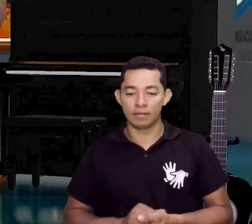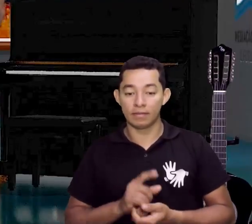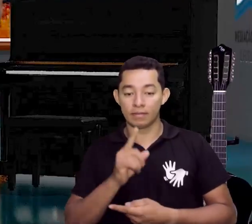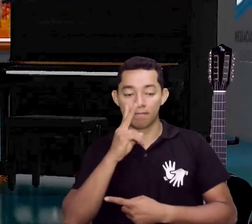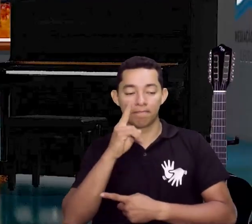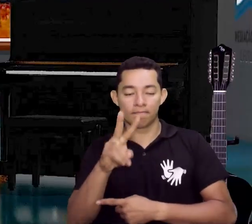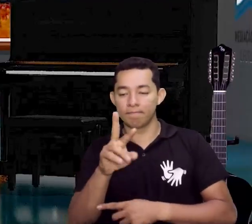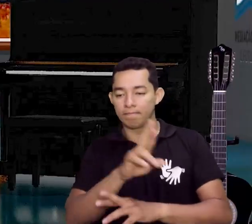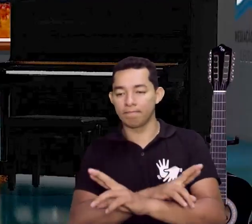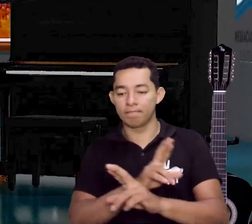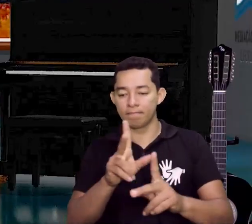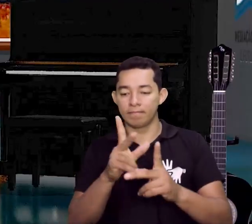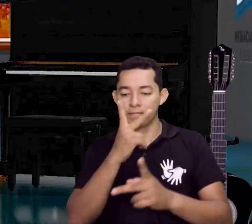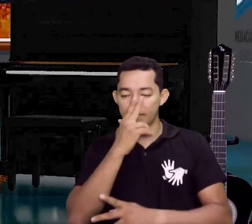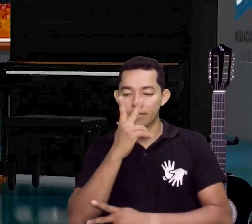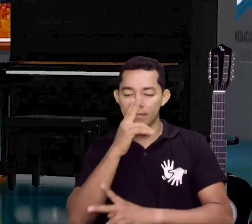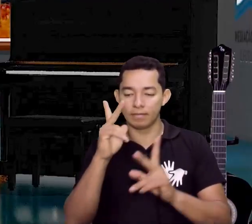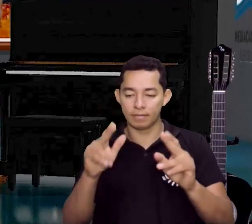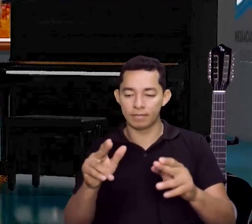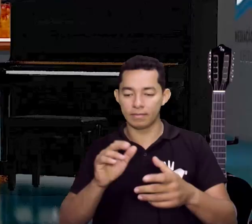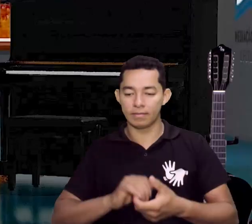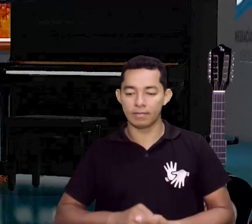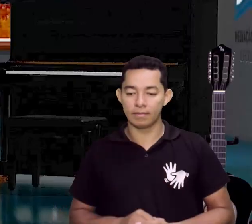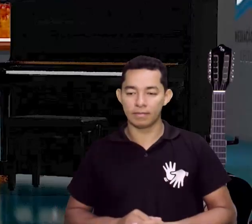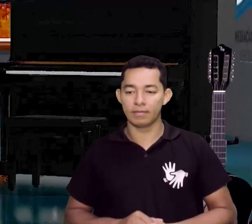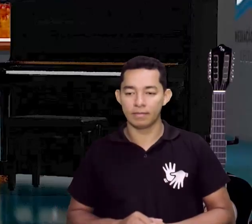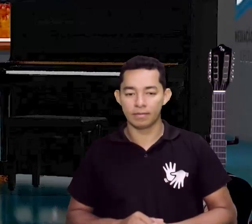Você vê diferente o que parece igual.